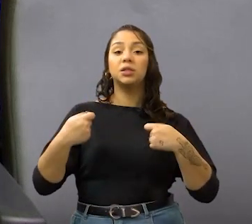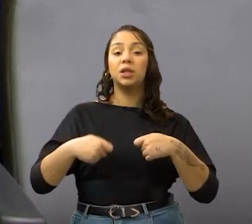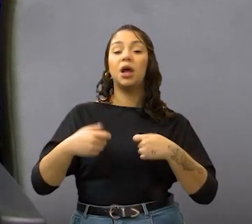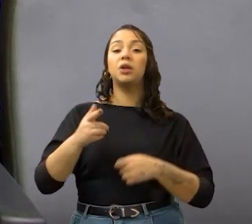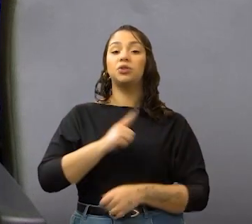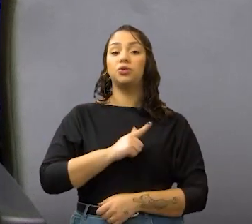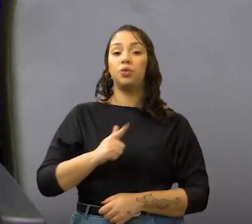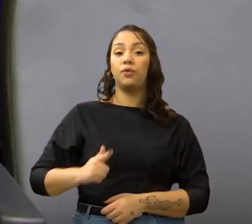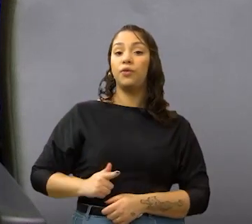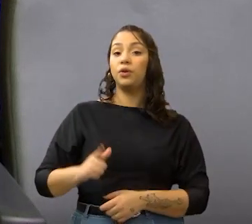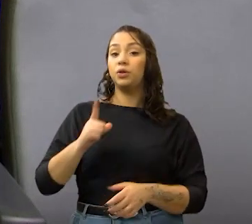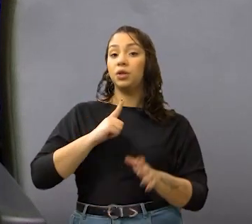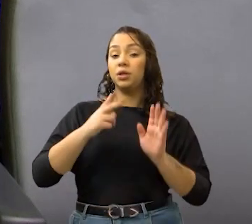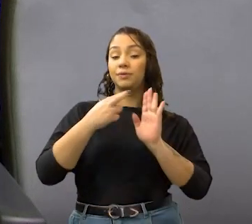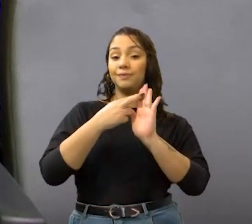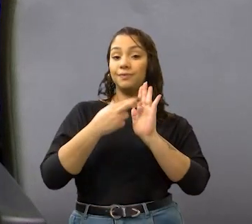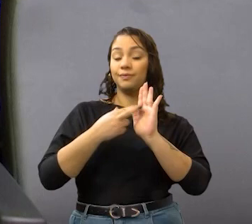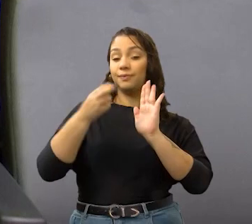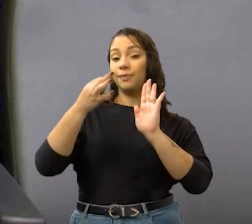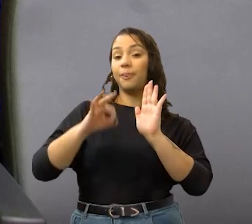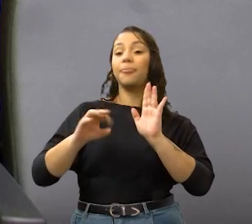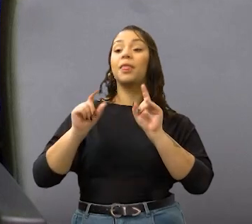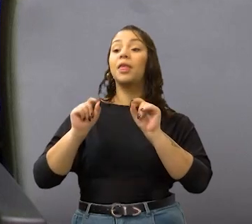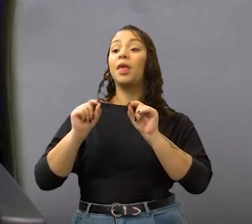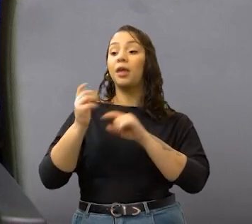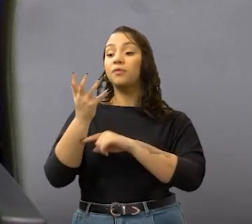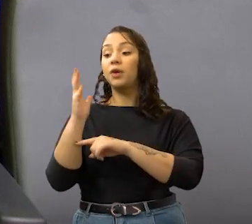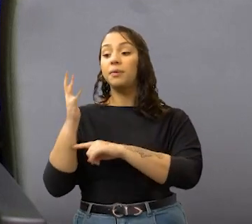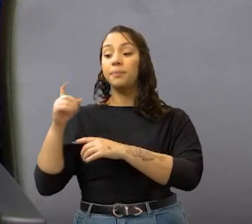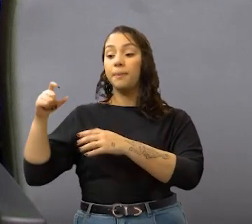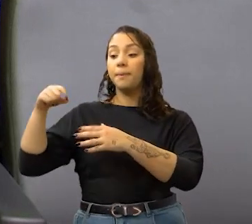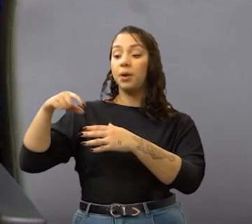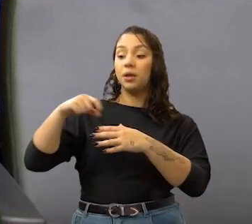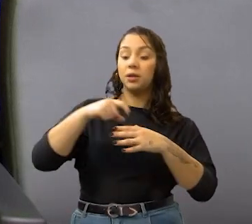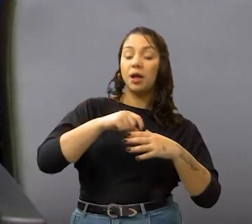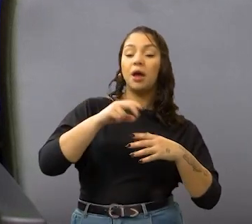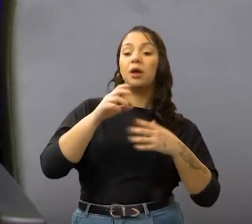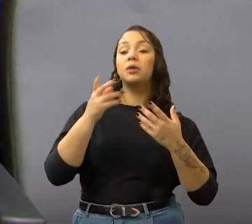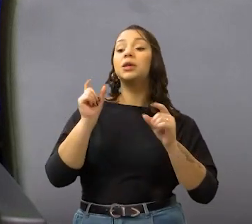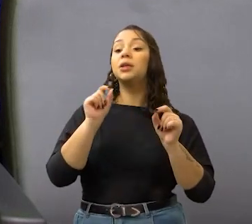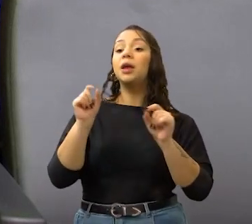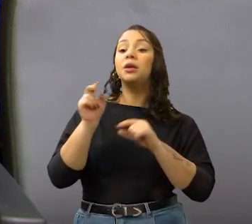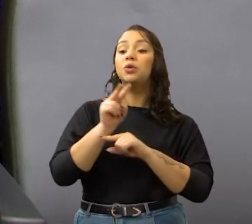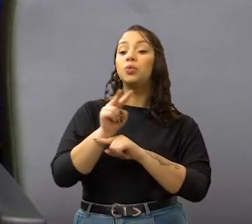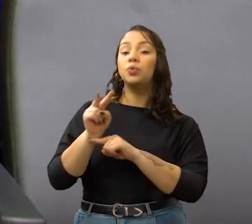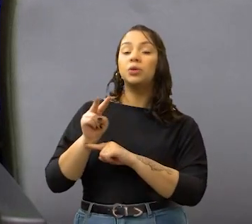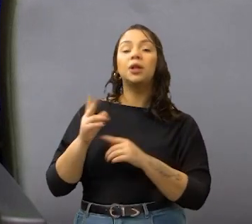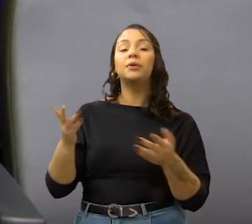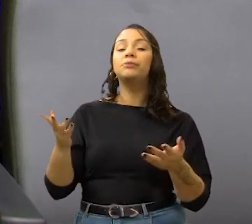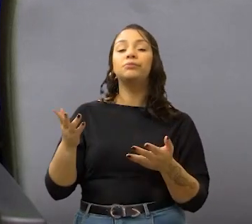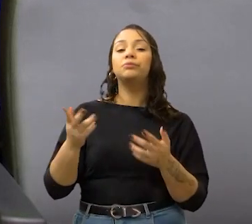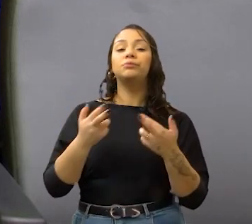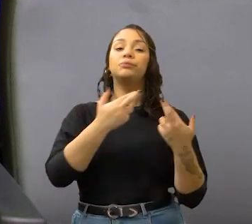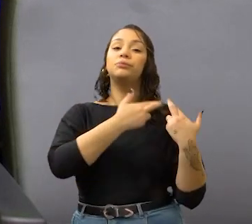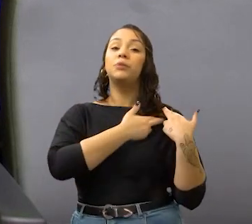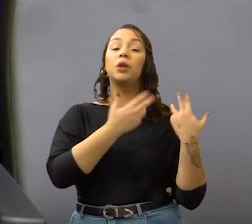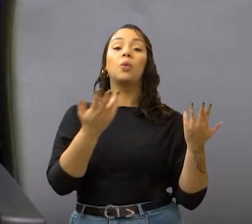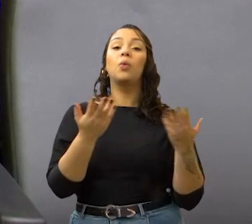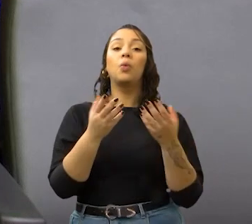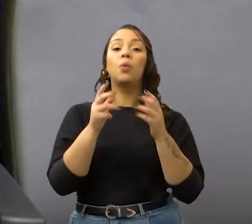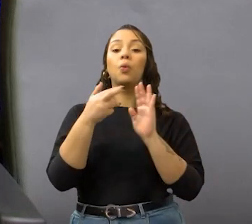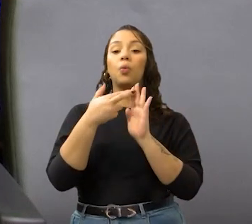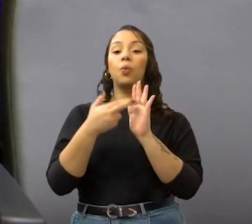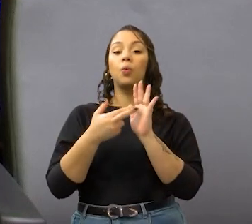necessidade do governo fazer uma regulamentação para quem que vai plantar, quem que vai cuidar disso, como é que vai fazer